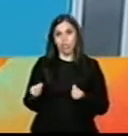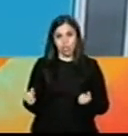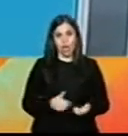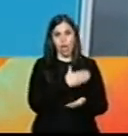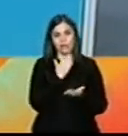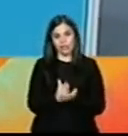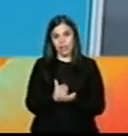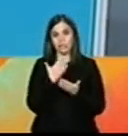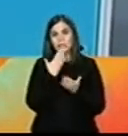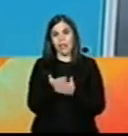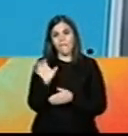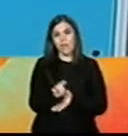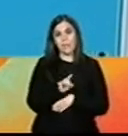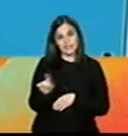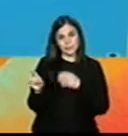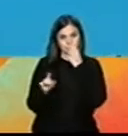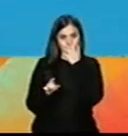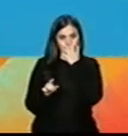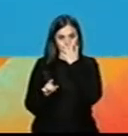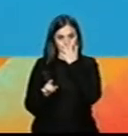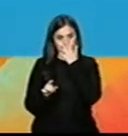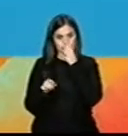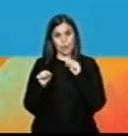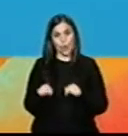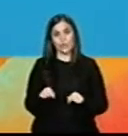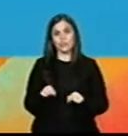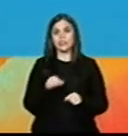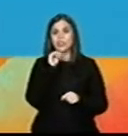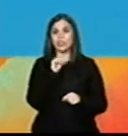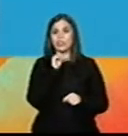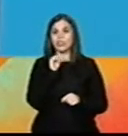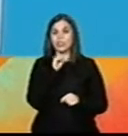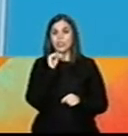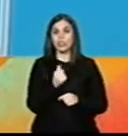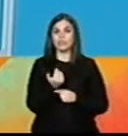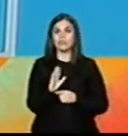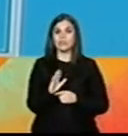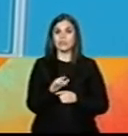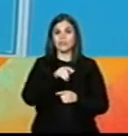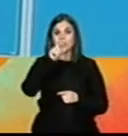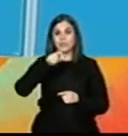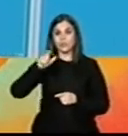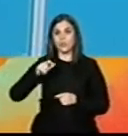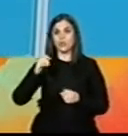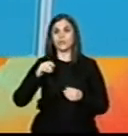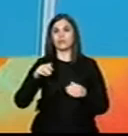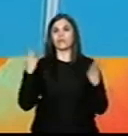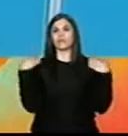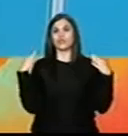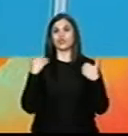essa consistência. Não? Ter paciência. A manteiga de amendoim, hoje em dia, ela é muito usada por, até pelos desportistas, não é? Porque é